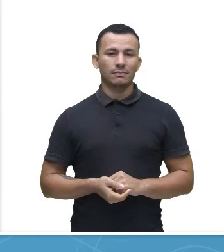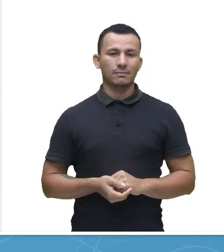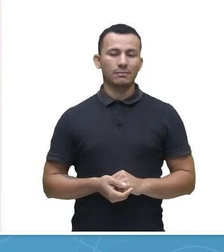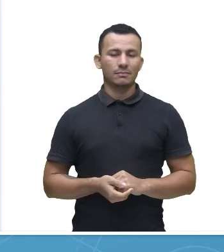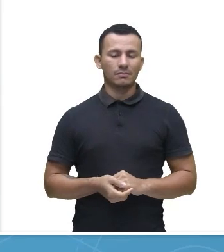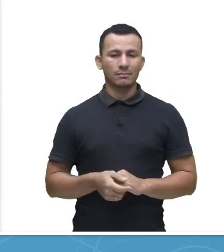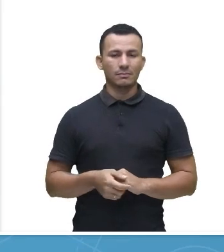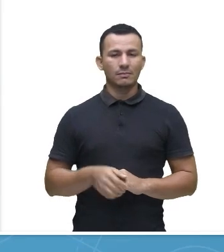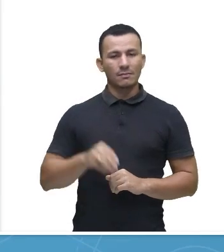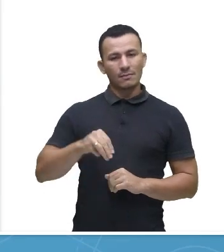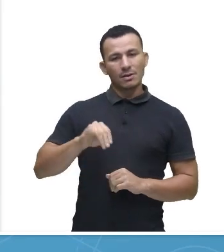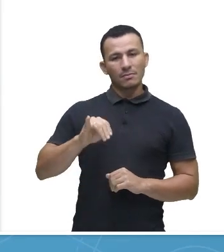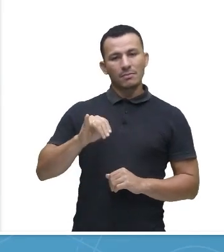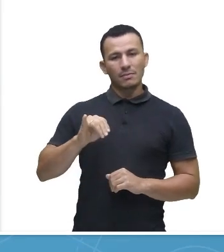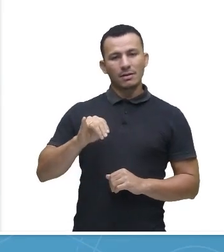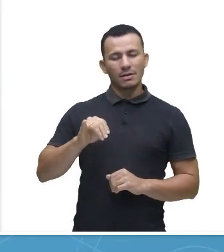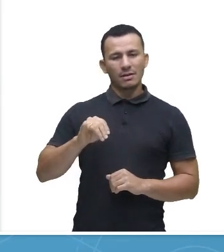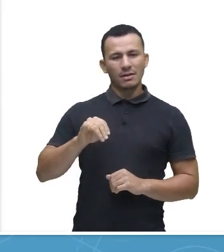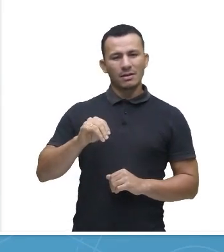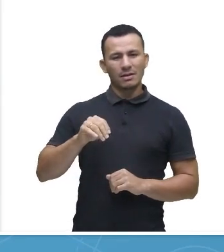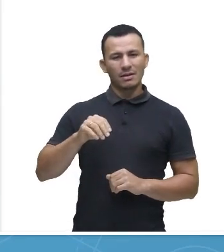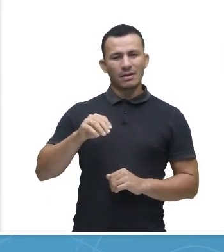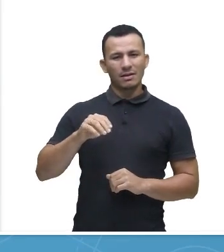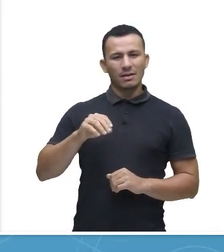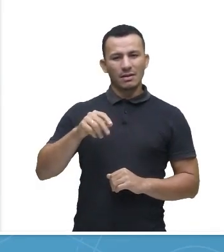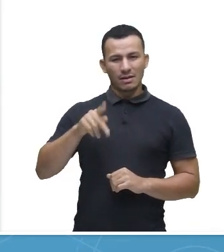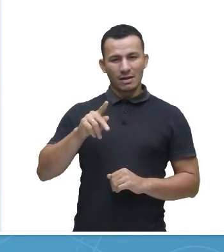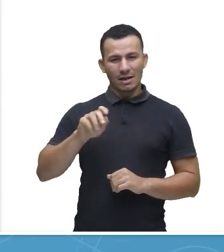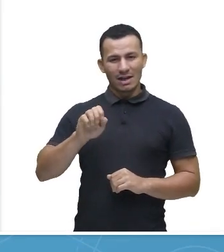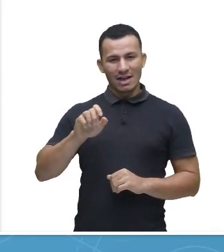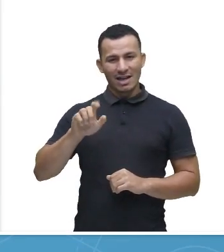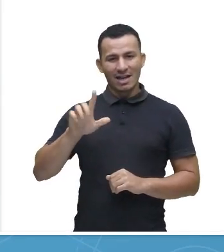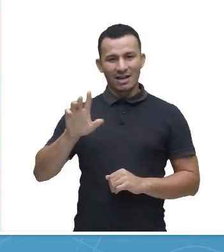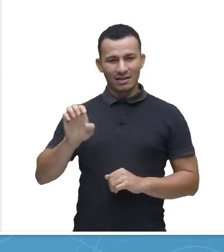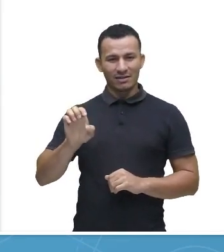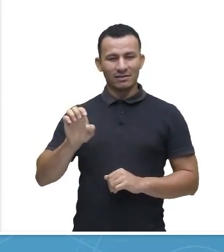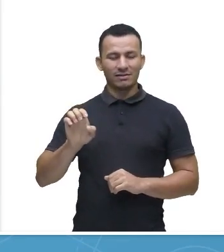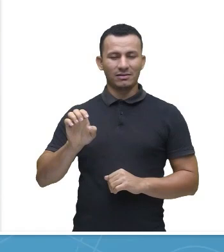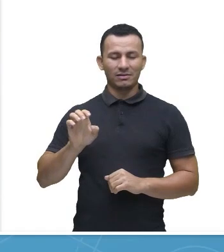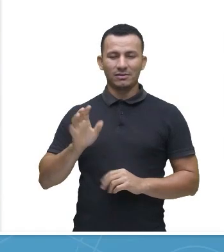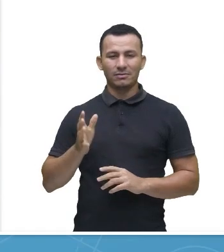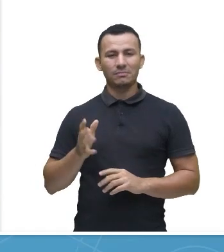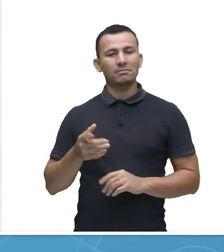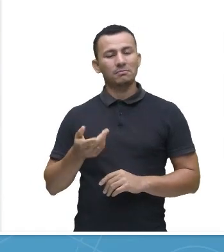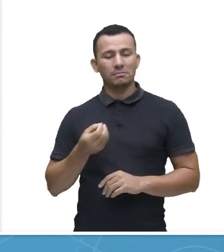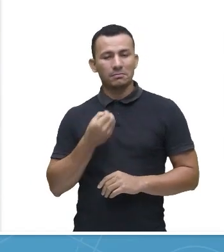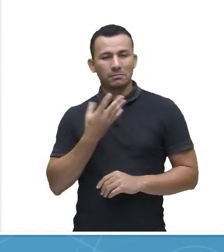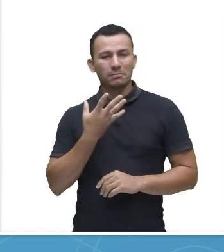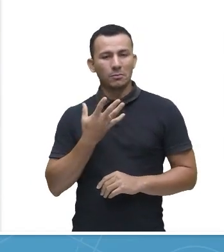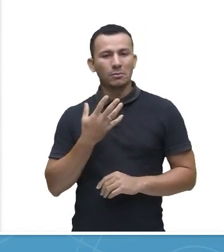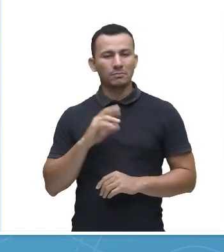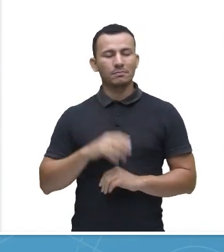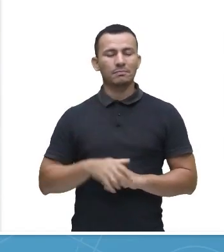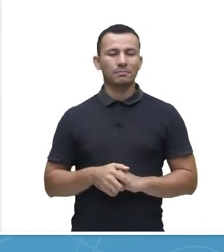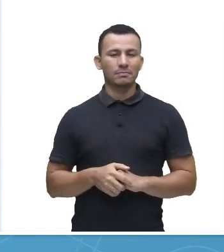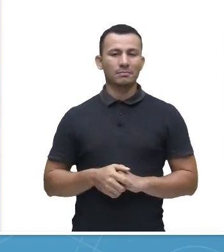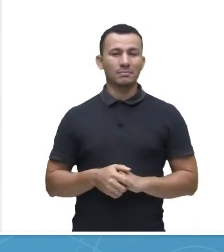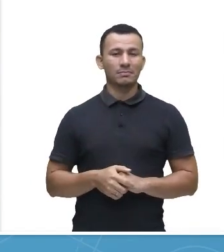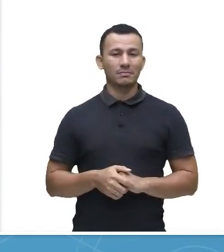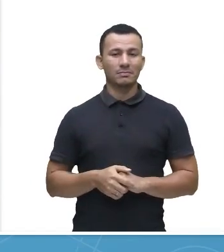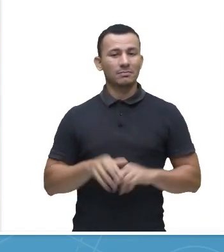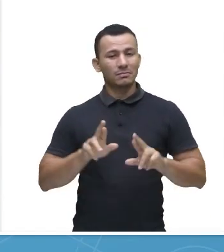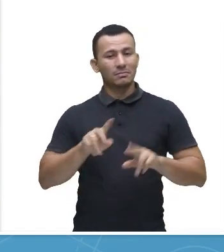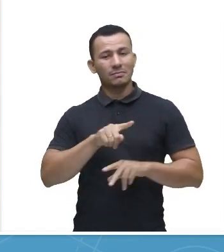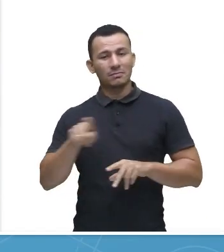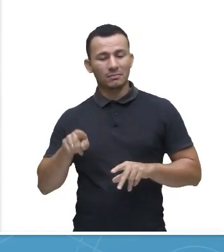A Micaele, cronológica, eu acho. Estou estudando sobre o assunto. Olha aí, muito bem. Espero que todos